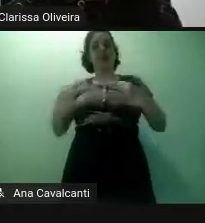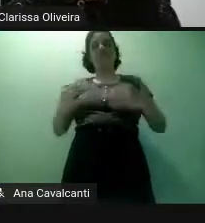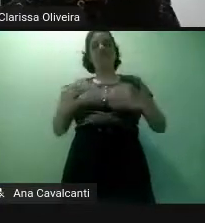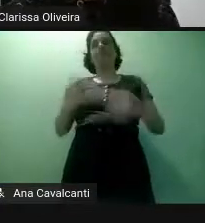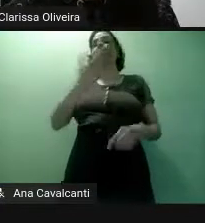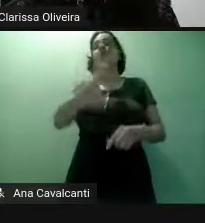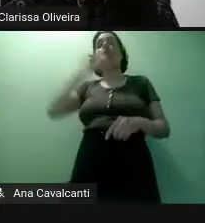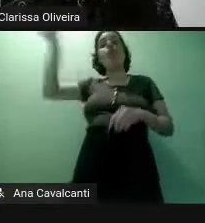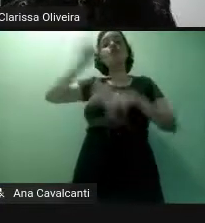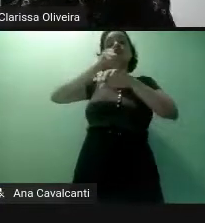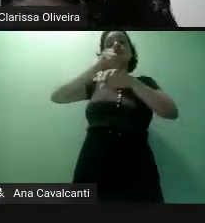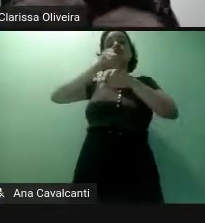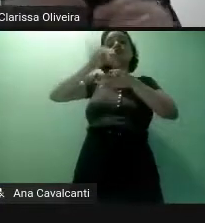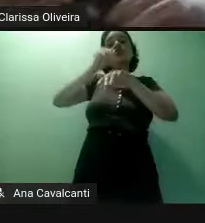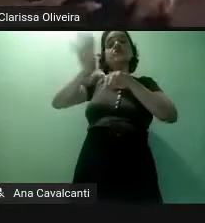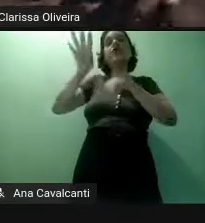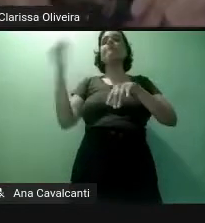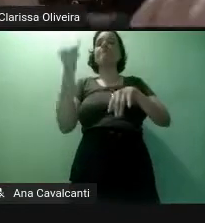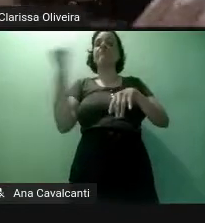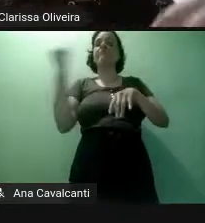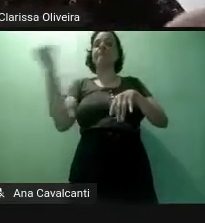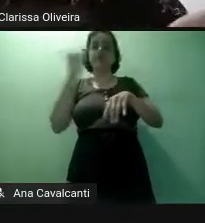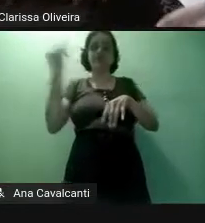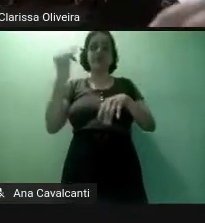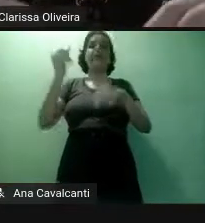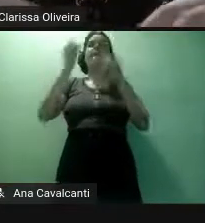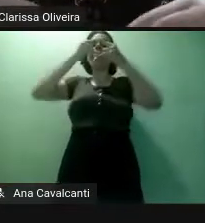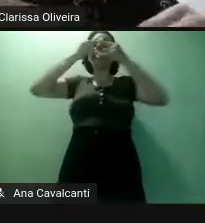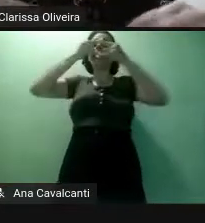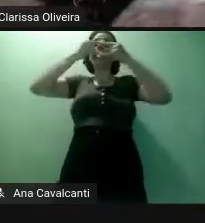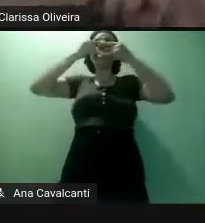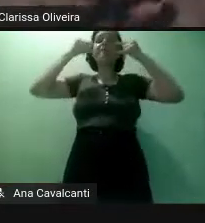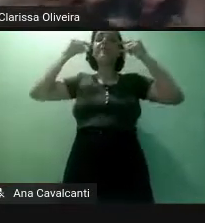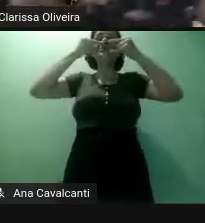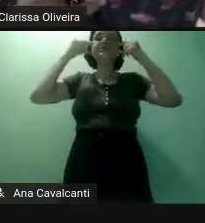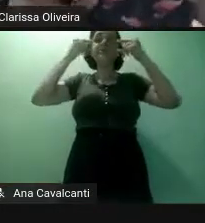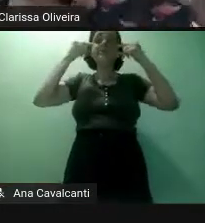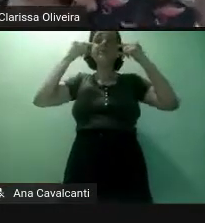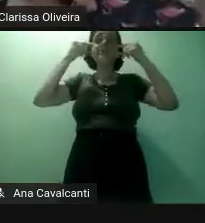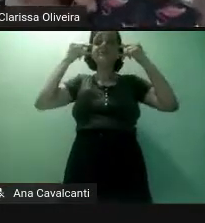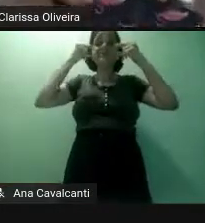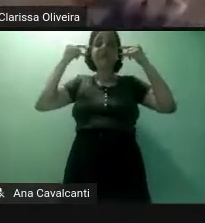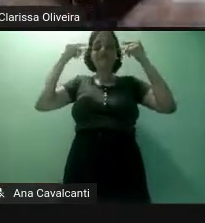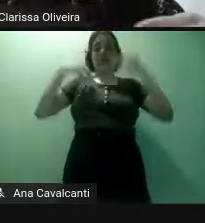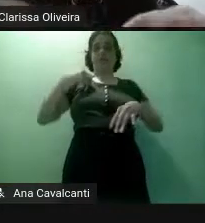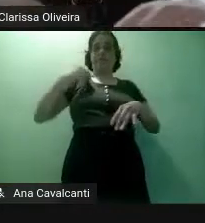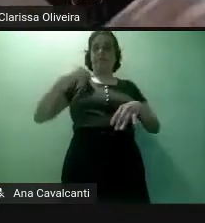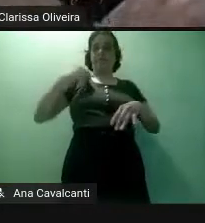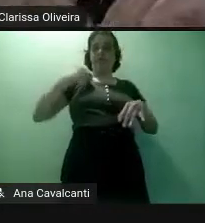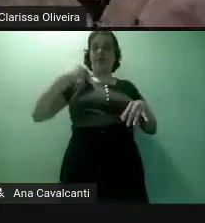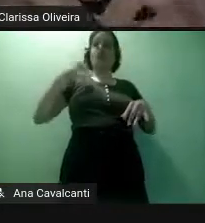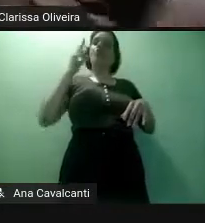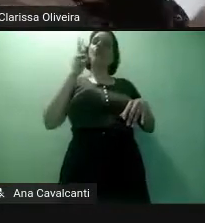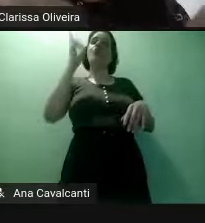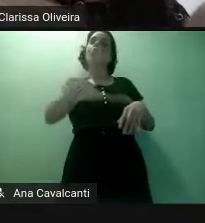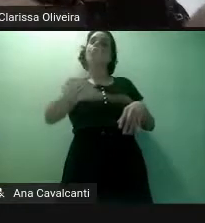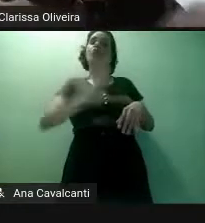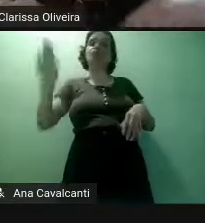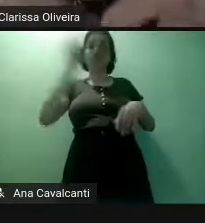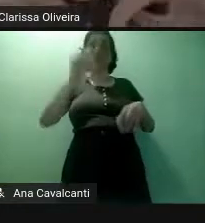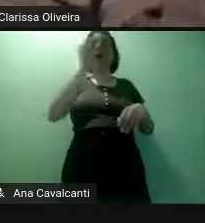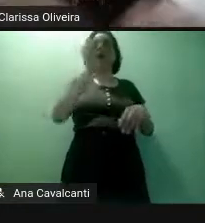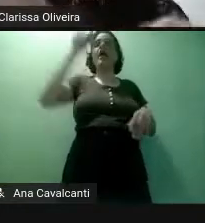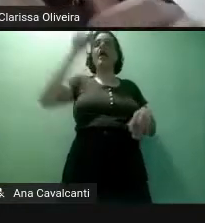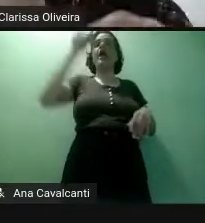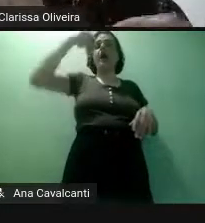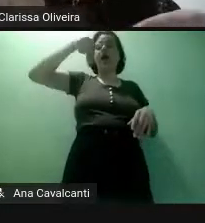também importante. A máscara, ela tem, essa máscara de pano que a gente usa, segundo a Anvisa, eu